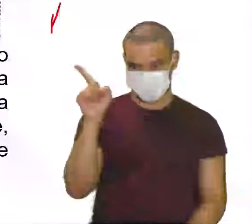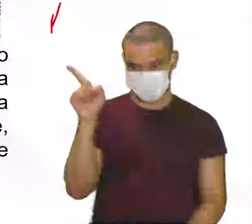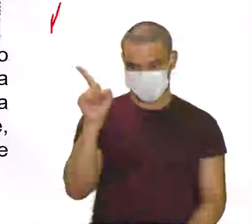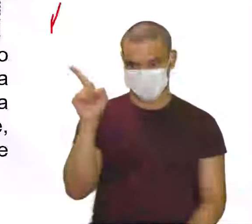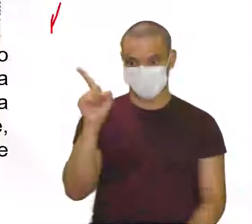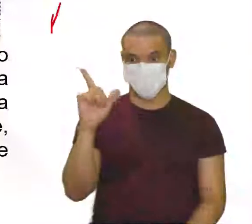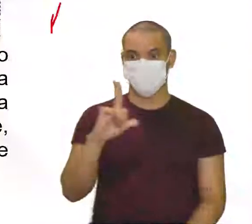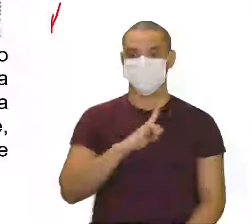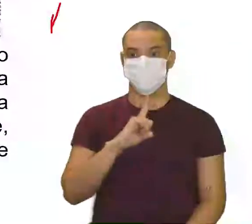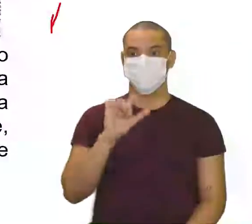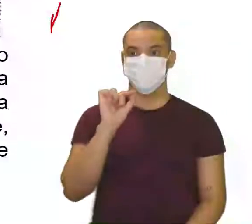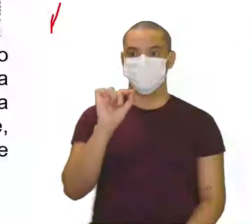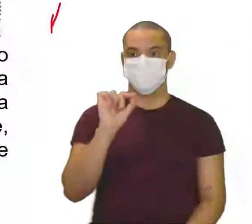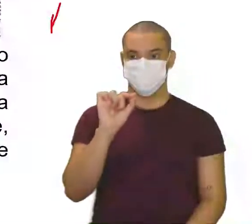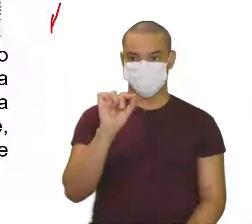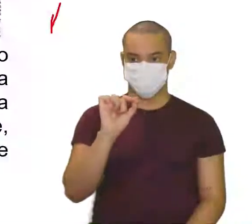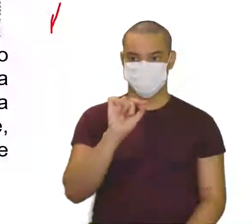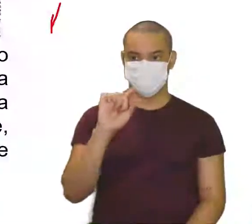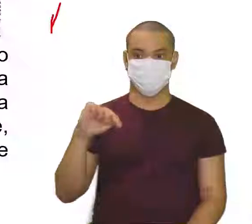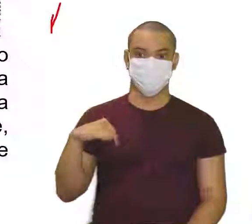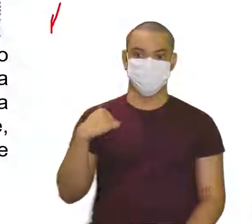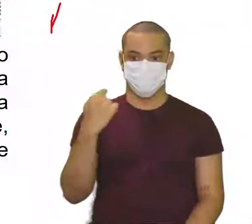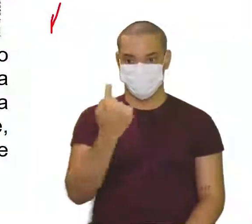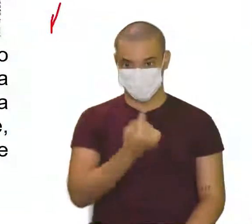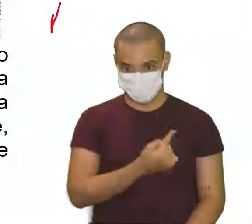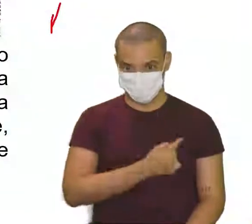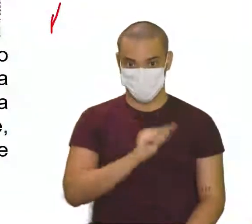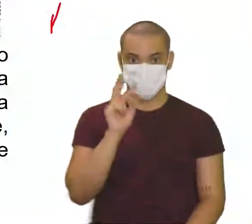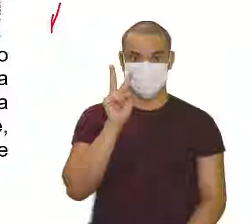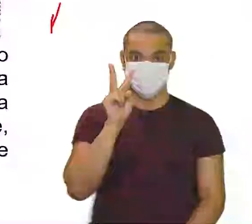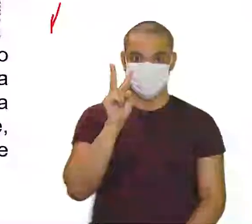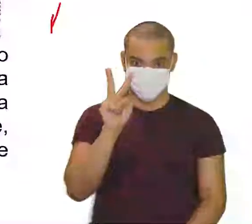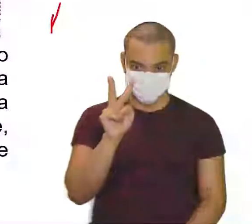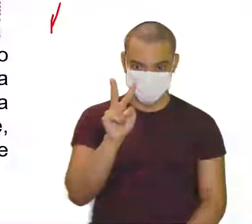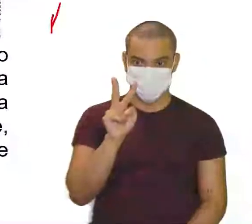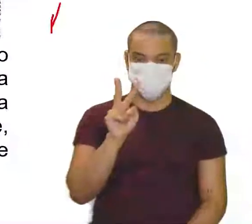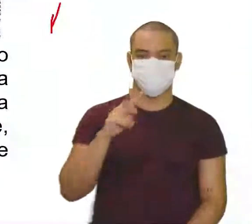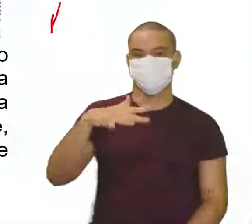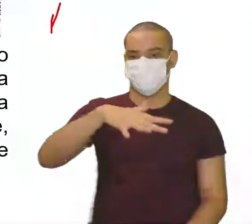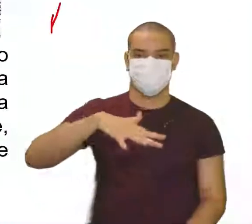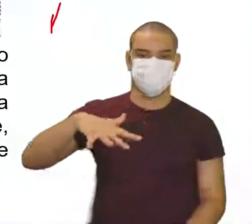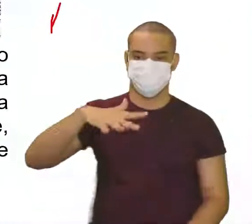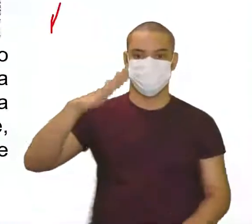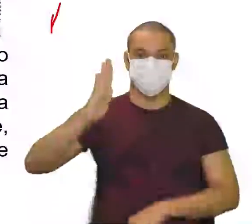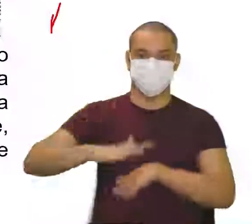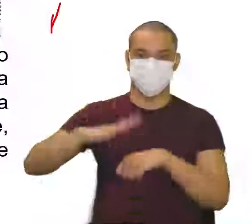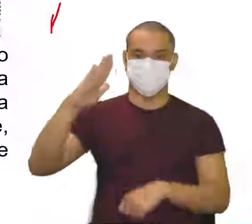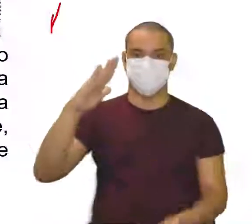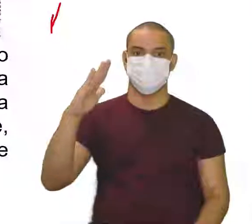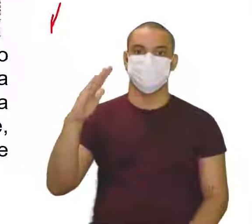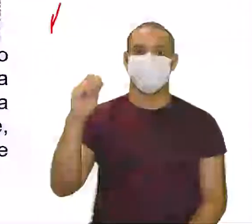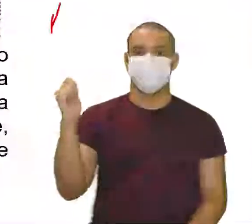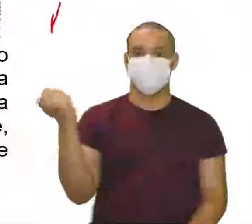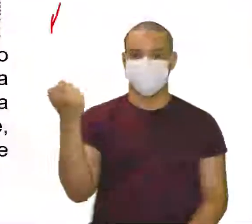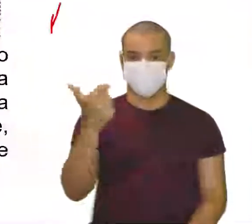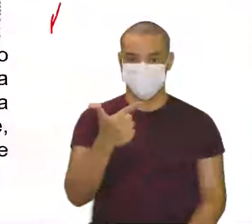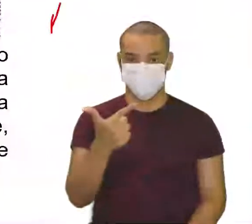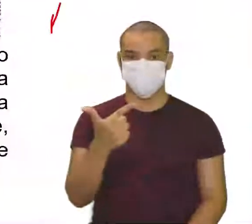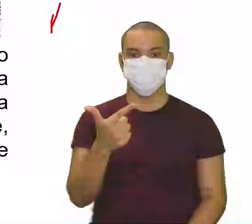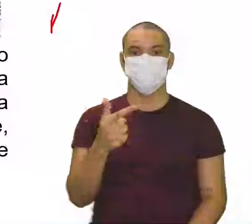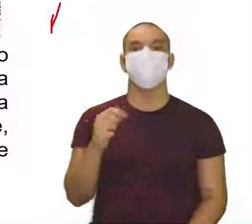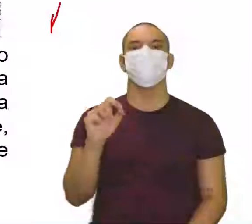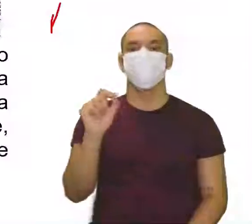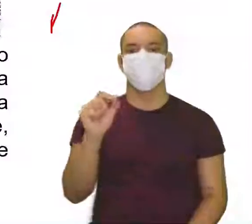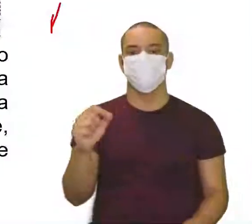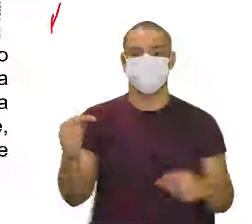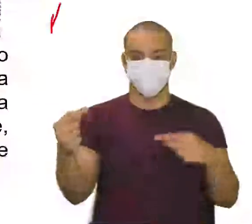ok? Nós vimos aí que esse campo, ele tem mais intensidade aqui nos polos do ímã. E